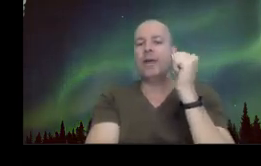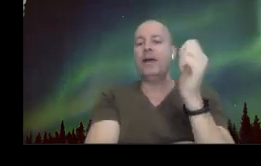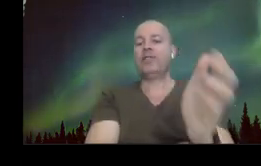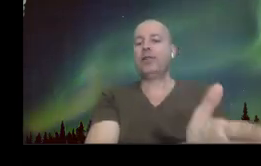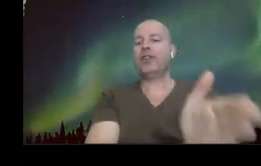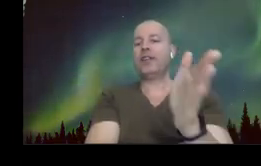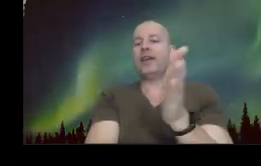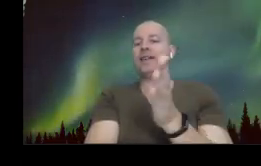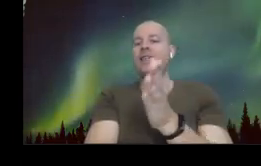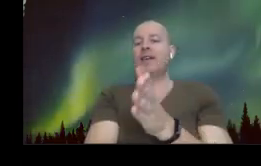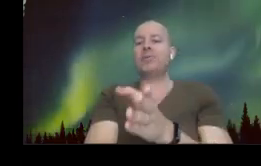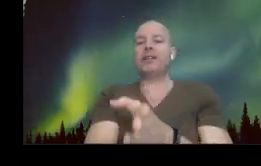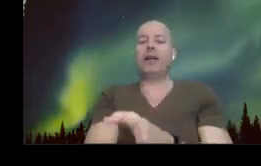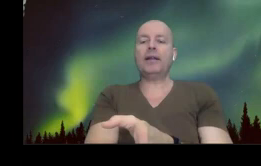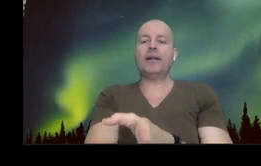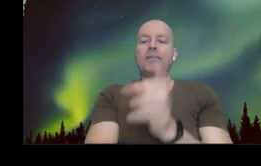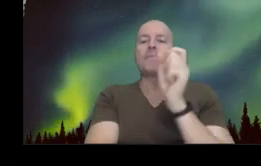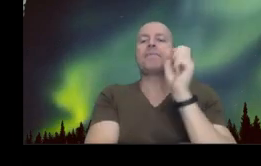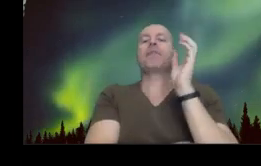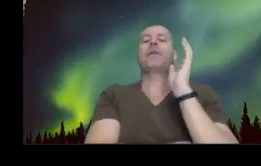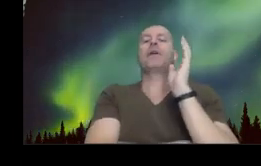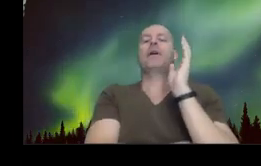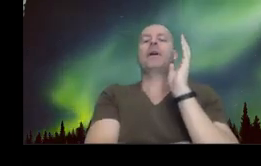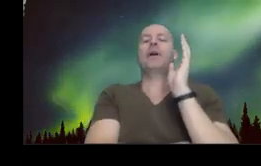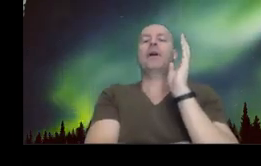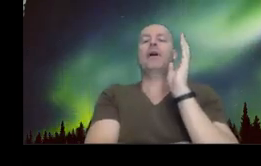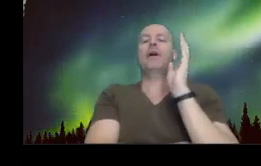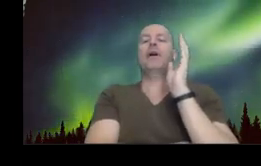diante. Se você tem ela segmentada,